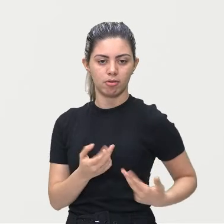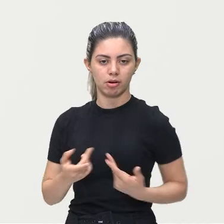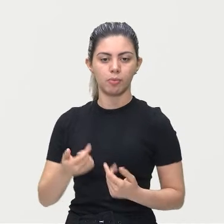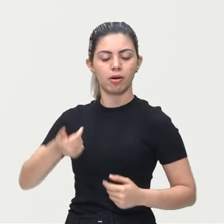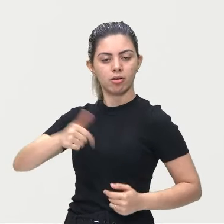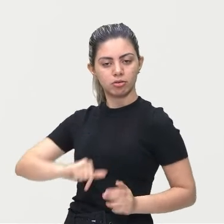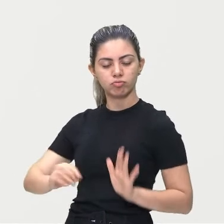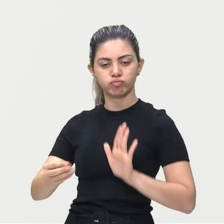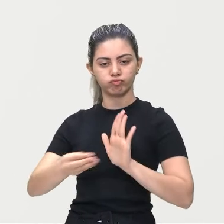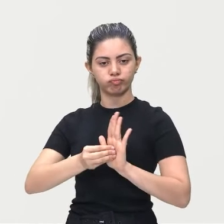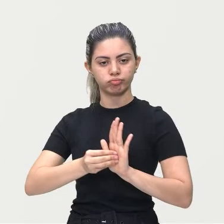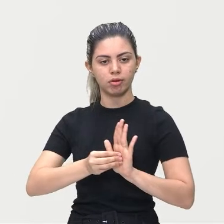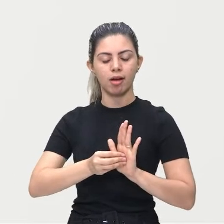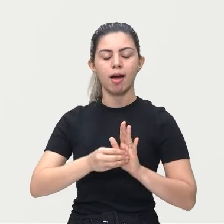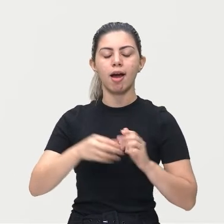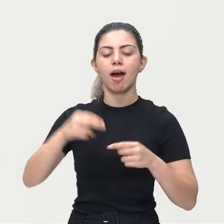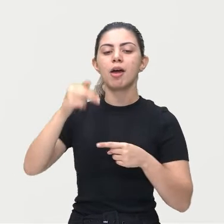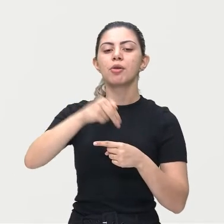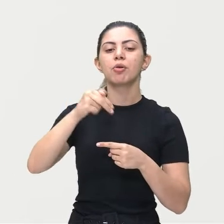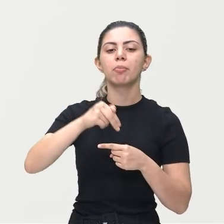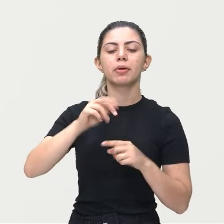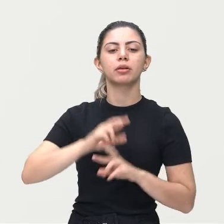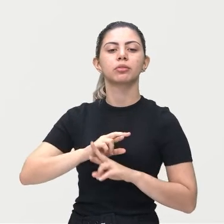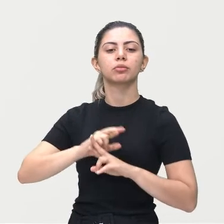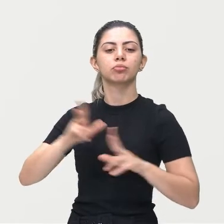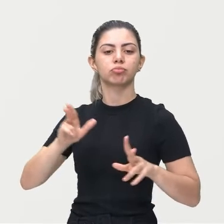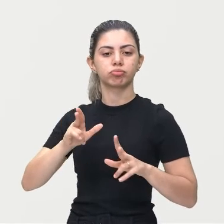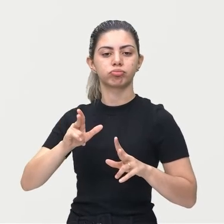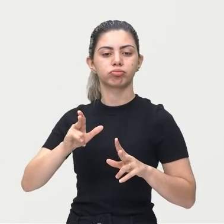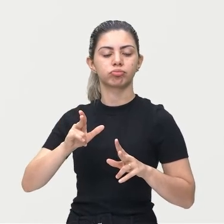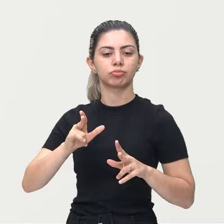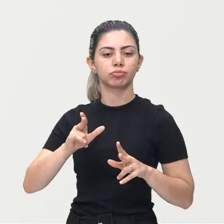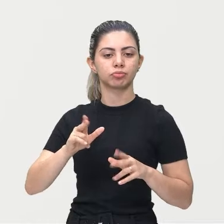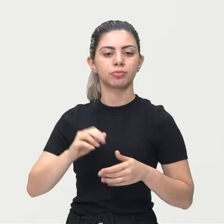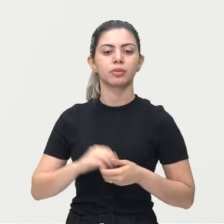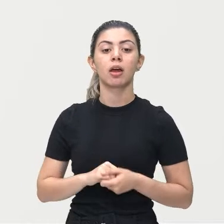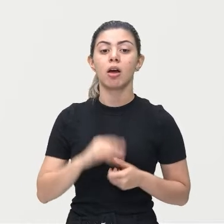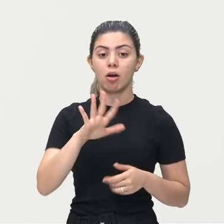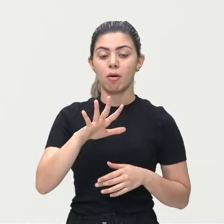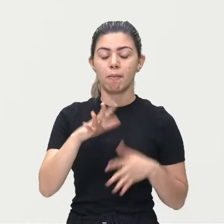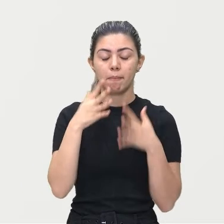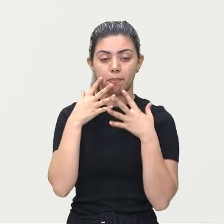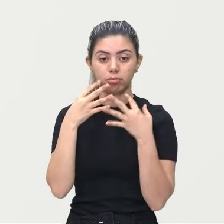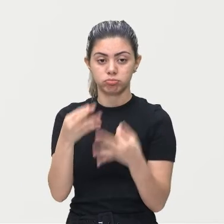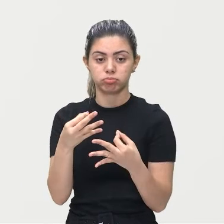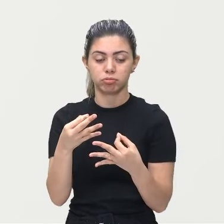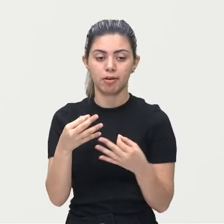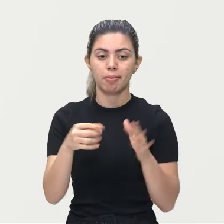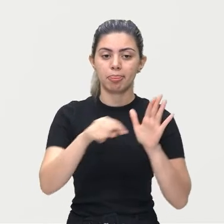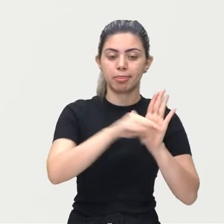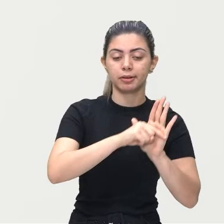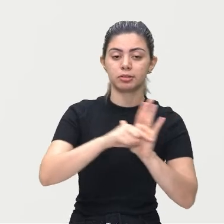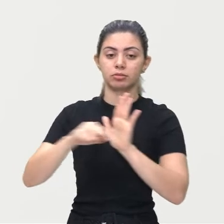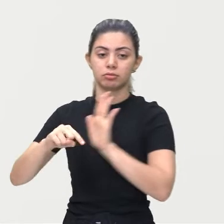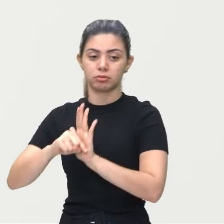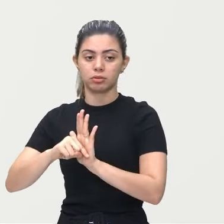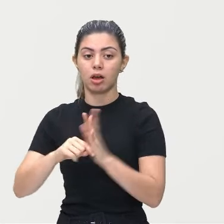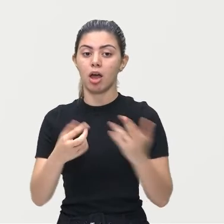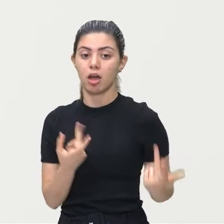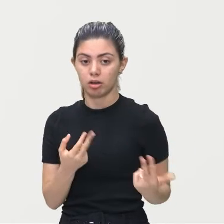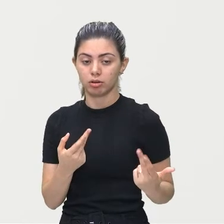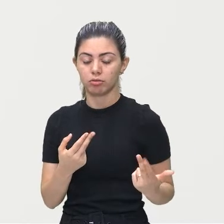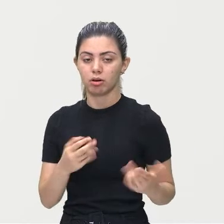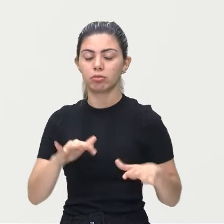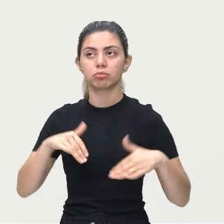operar o numerador. Mas olha só o que aqui nós temos. Uma outra observação, sinais iguais. Se os sinais são